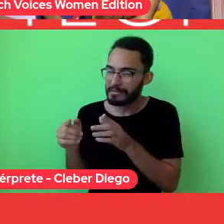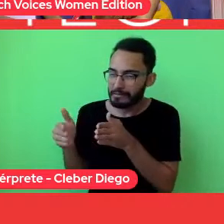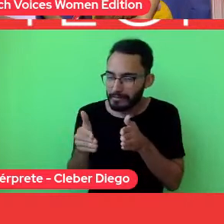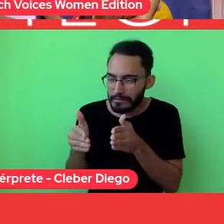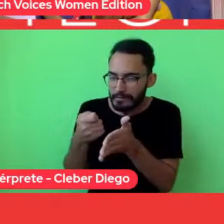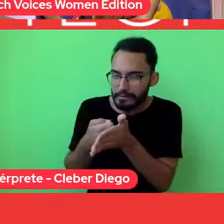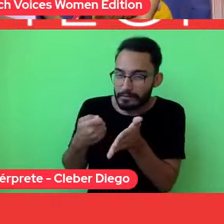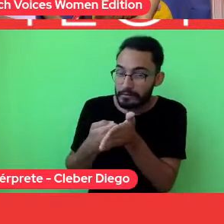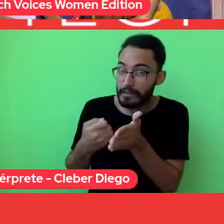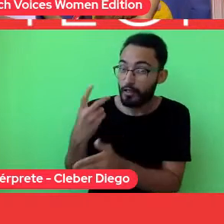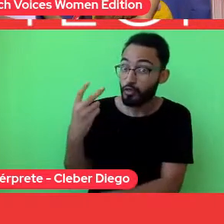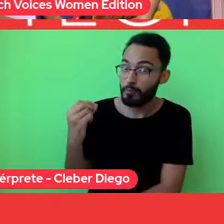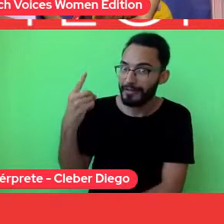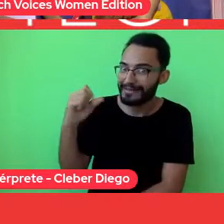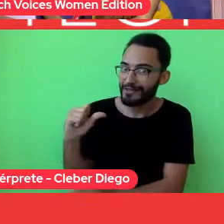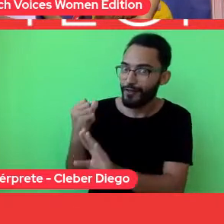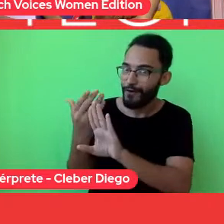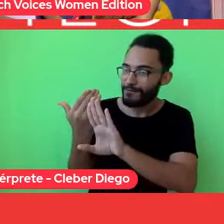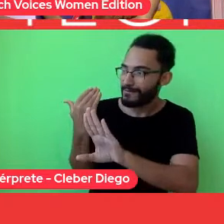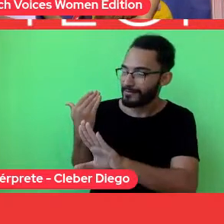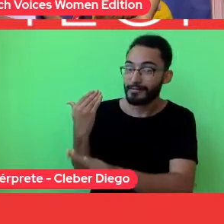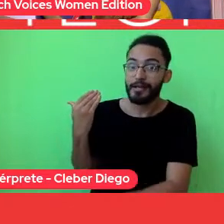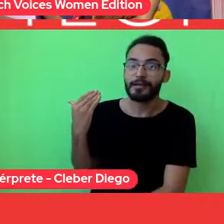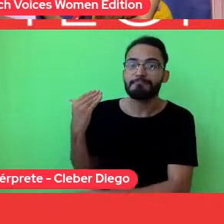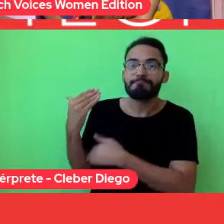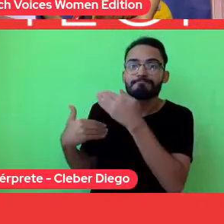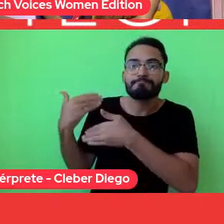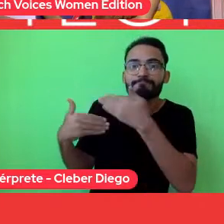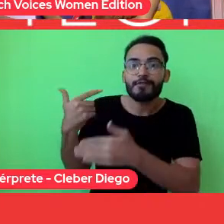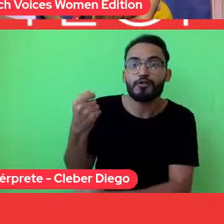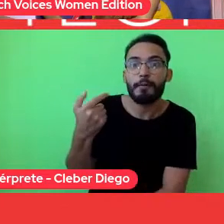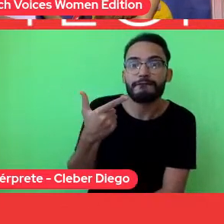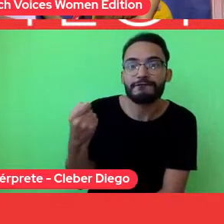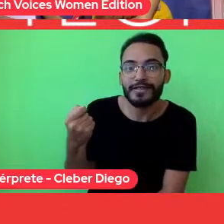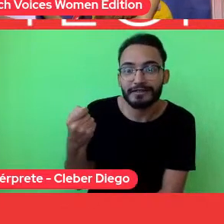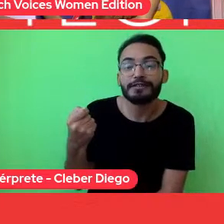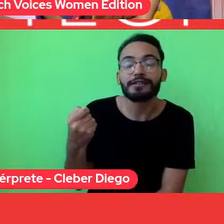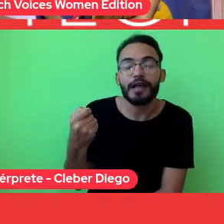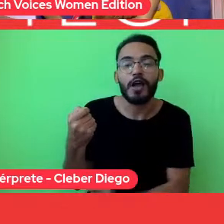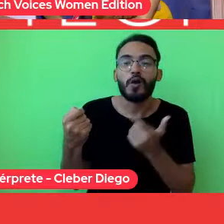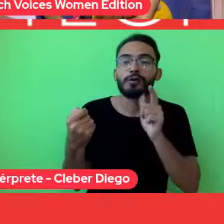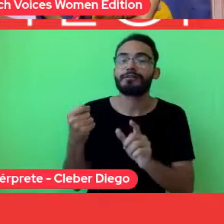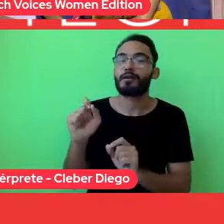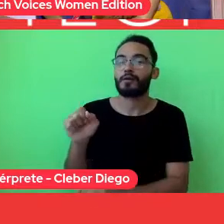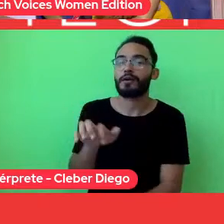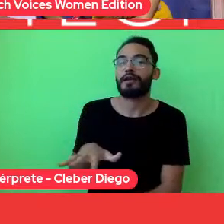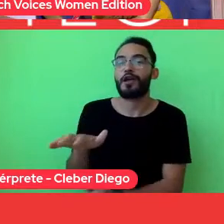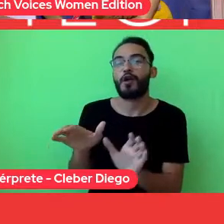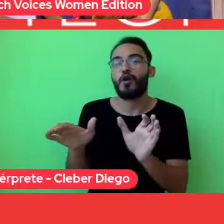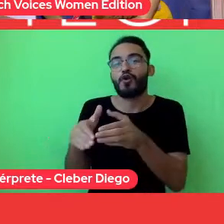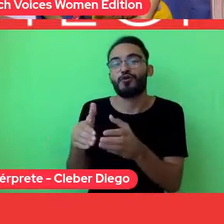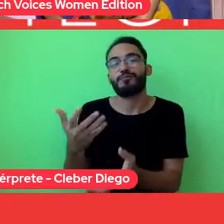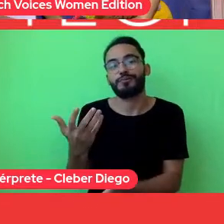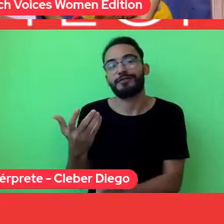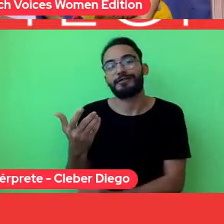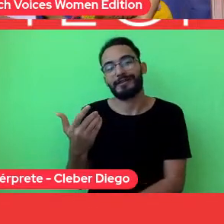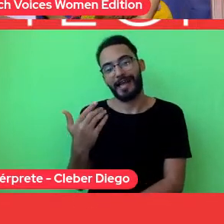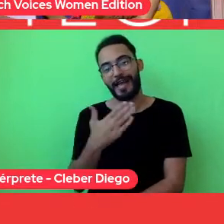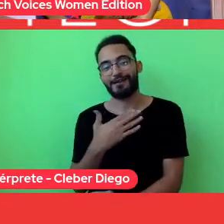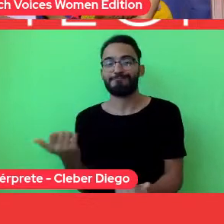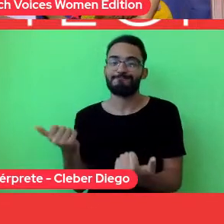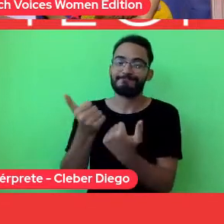em 2019. Né? E em 2020, esses grupos se tornaram corporativos. E eu vou deixar se eu contar um pouco,